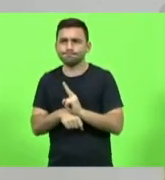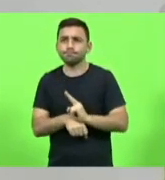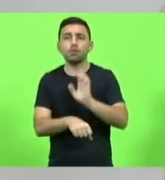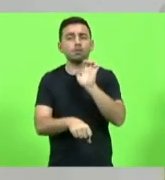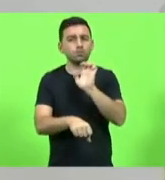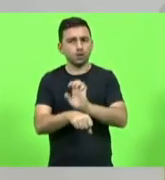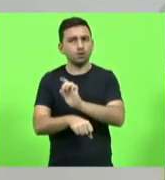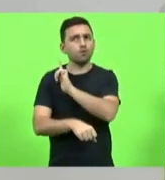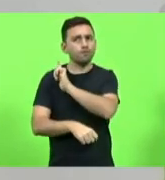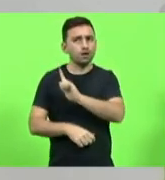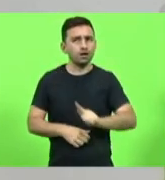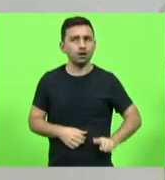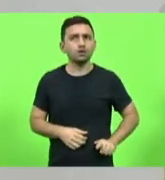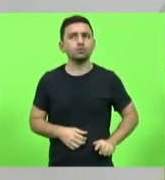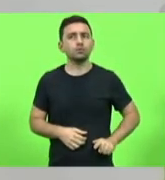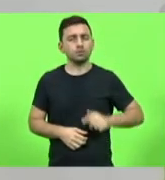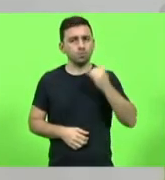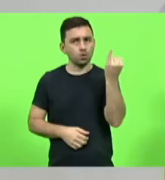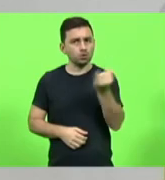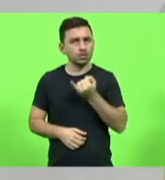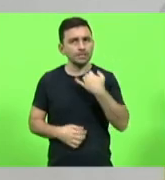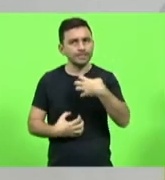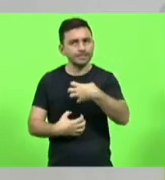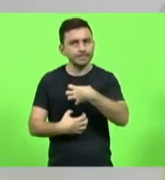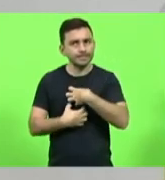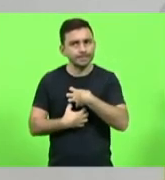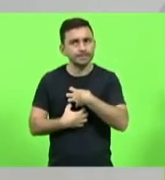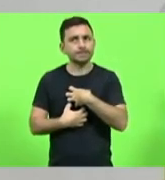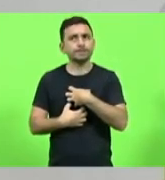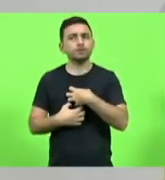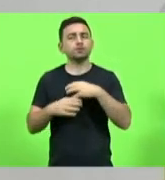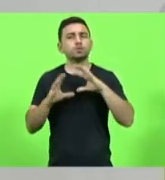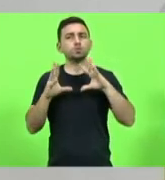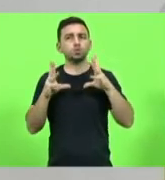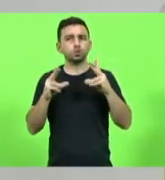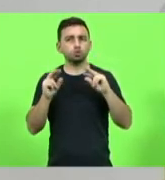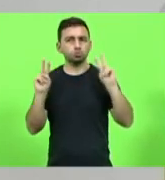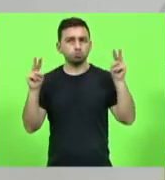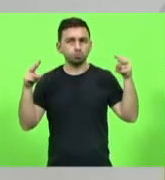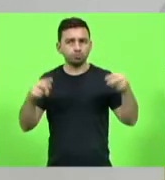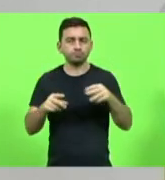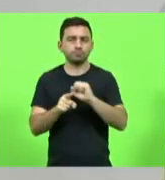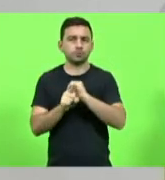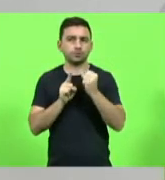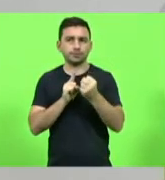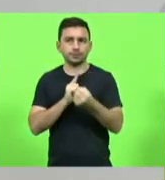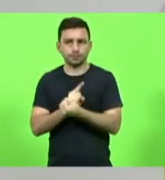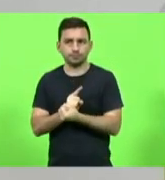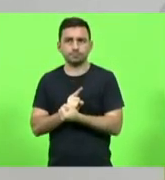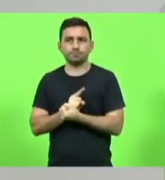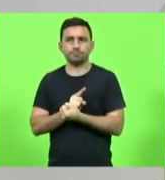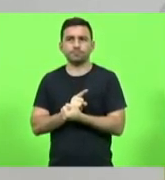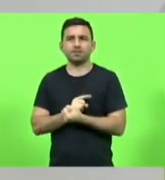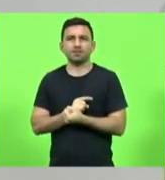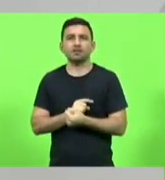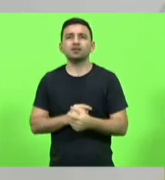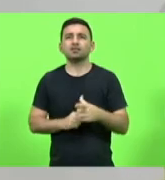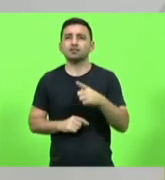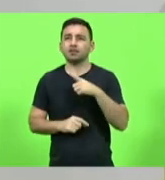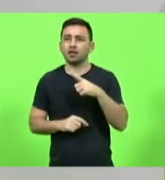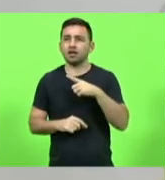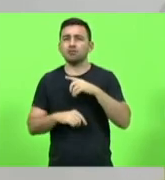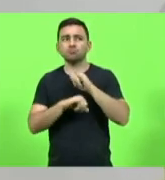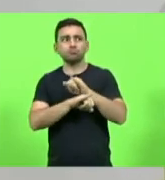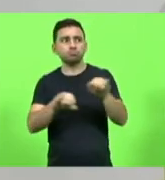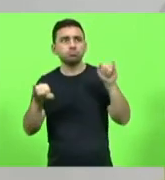um instrumento de olhar sensível para a nossa sociedade. Mas, nos canhões da